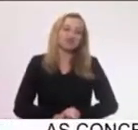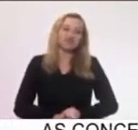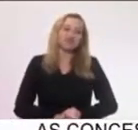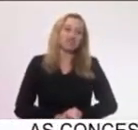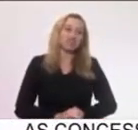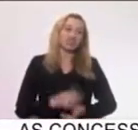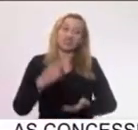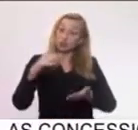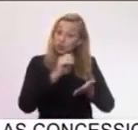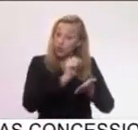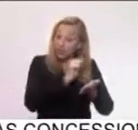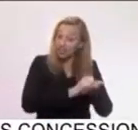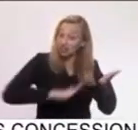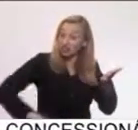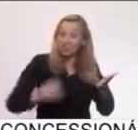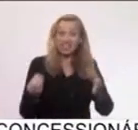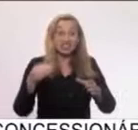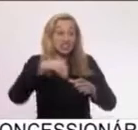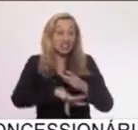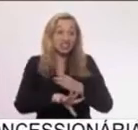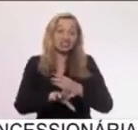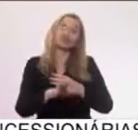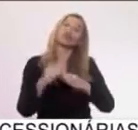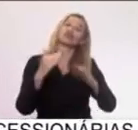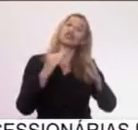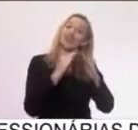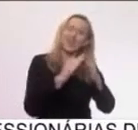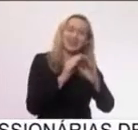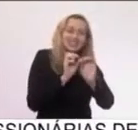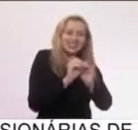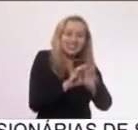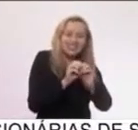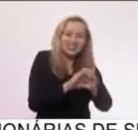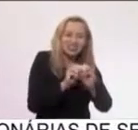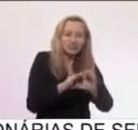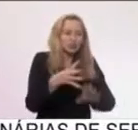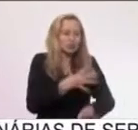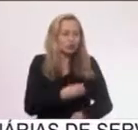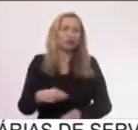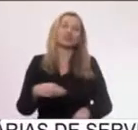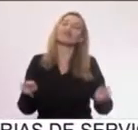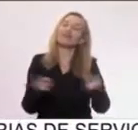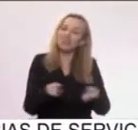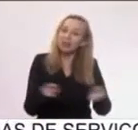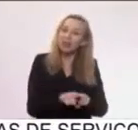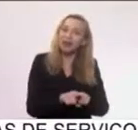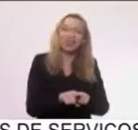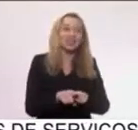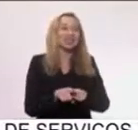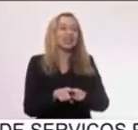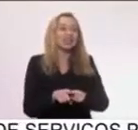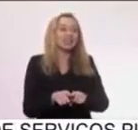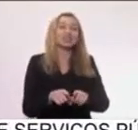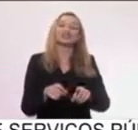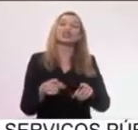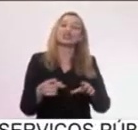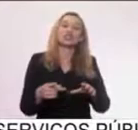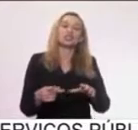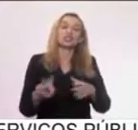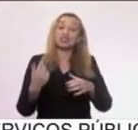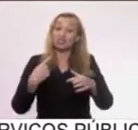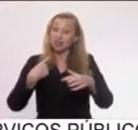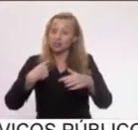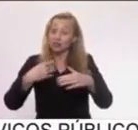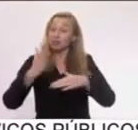sua atividade dentro de casa, educando os filhos, e também as suas atividades de provedor,